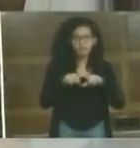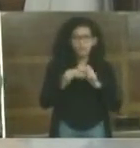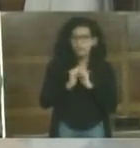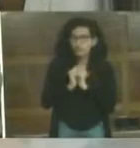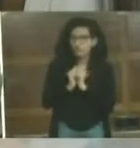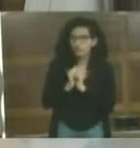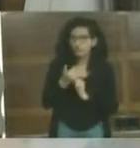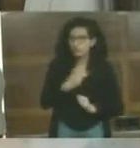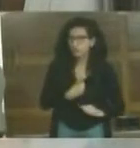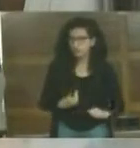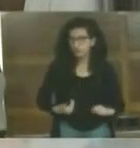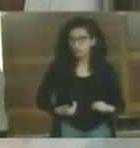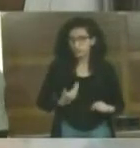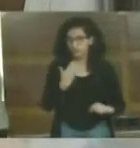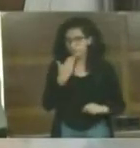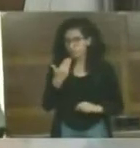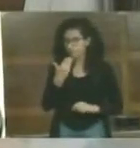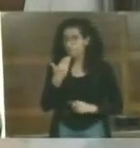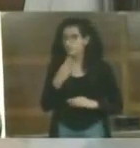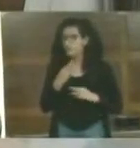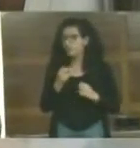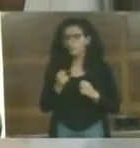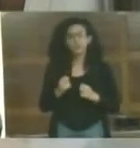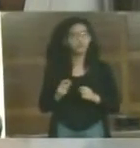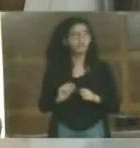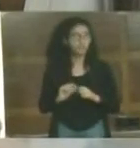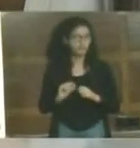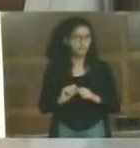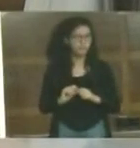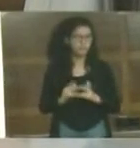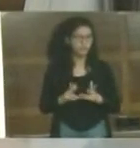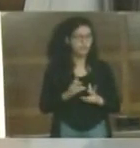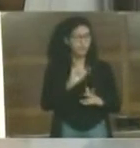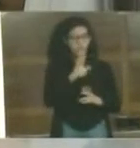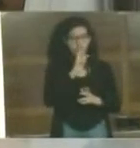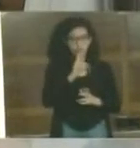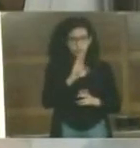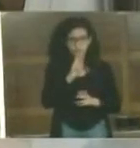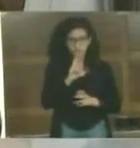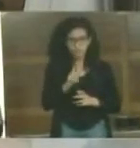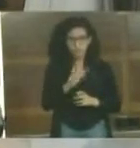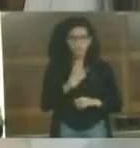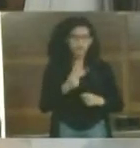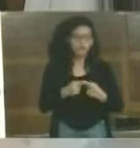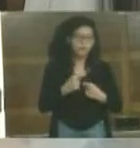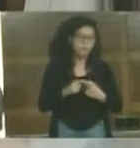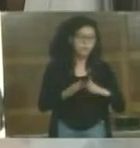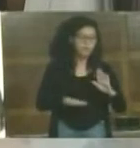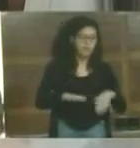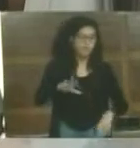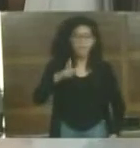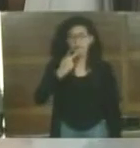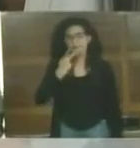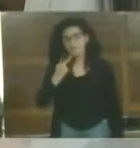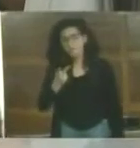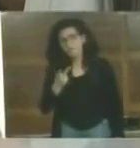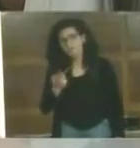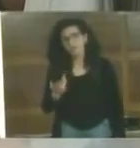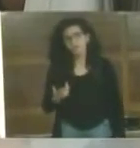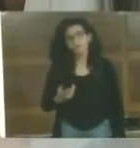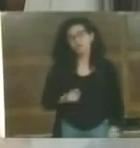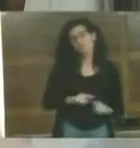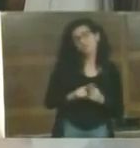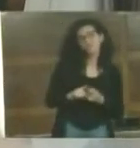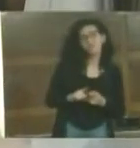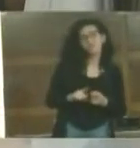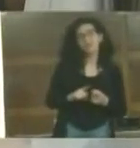com o governo, eu tenho pedido e as coisas têm funcionado. Só deixar esse recado, que muitas das vezes que se fala, nem tudo é